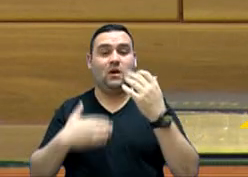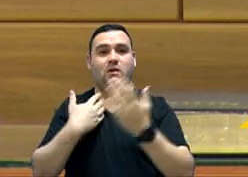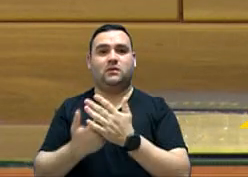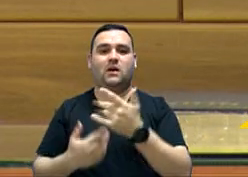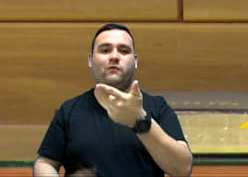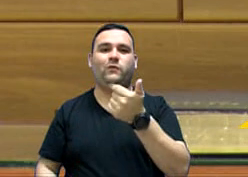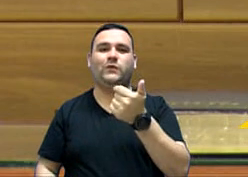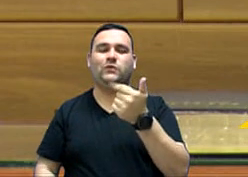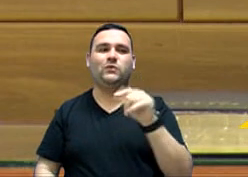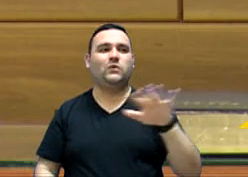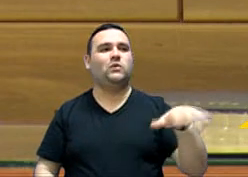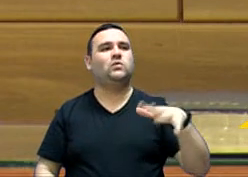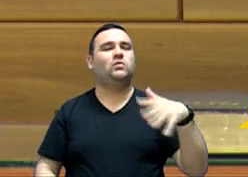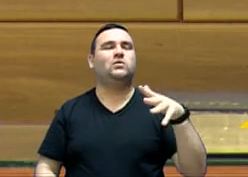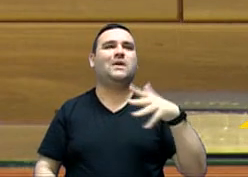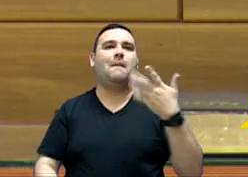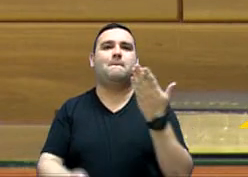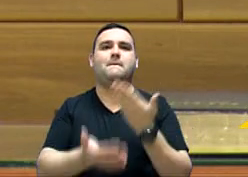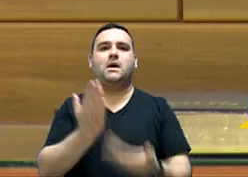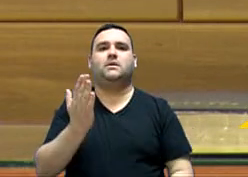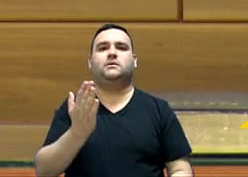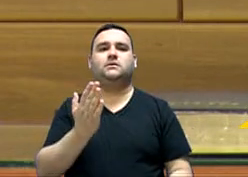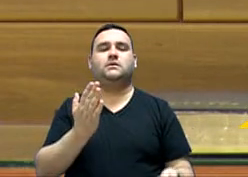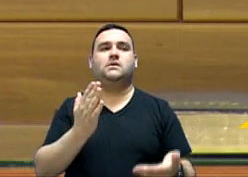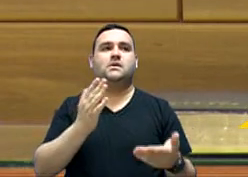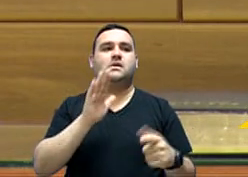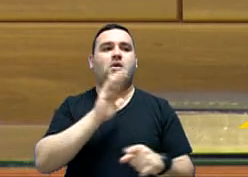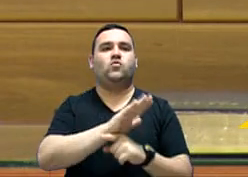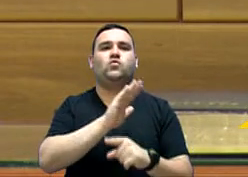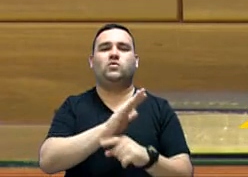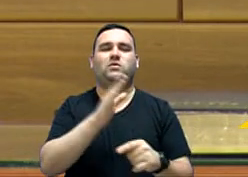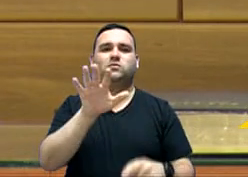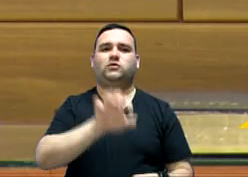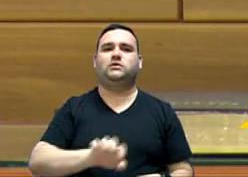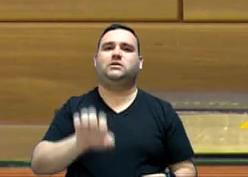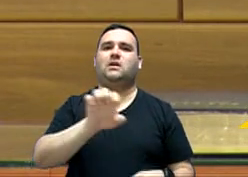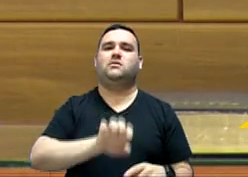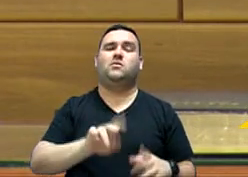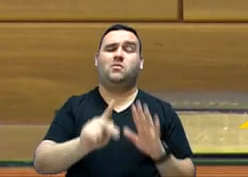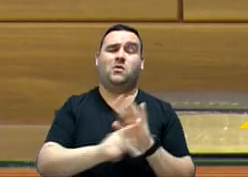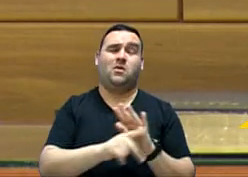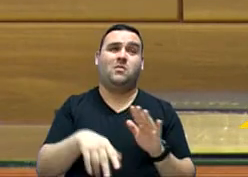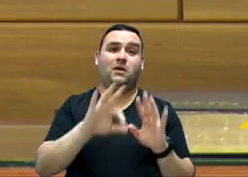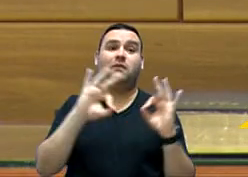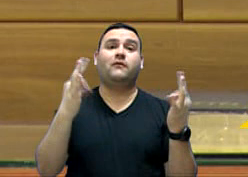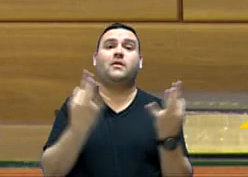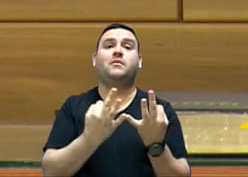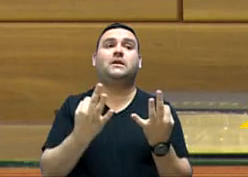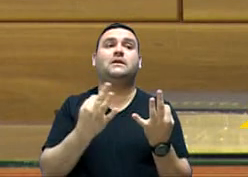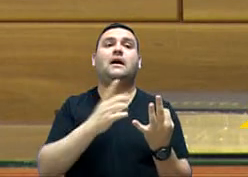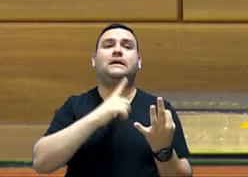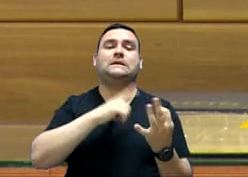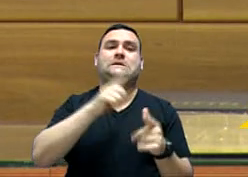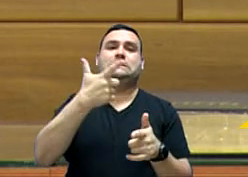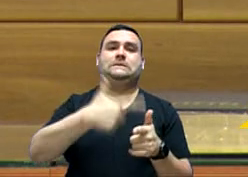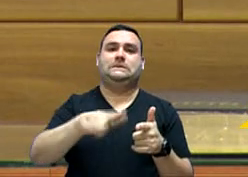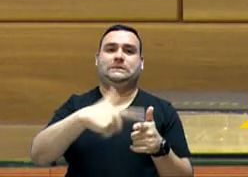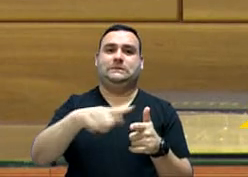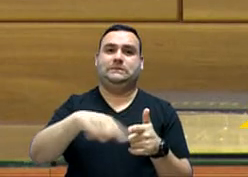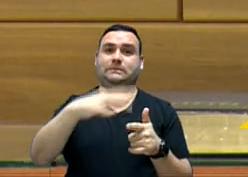21 perdem a cobertura do Estado e a família enfrenta um